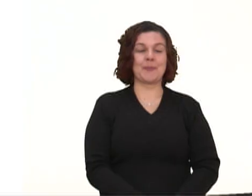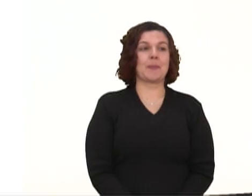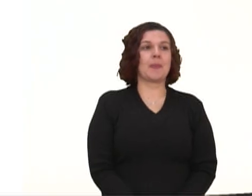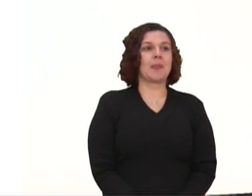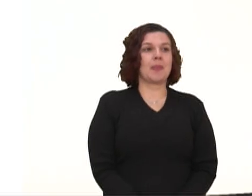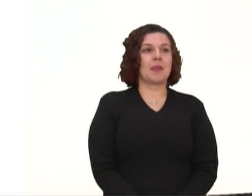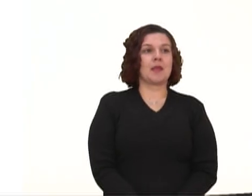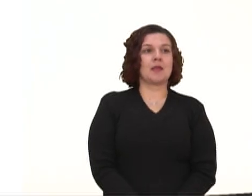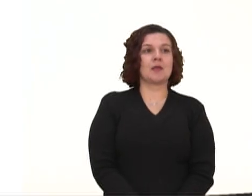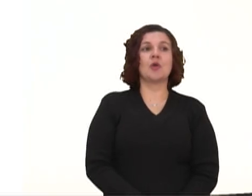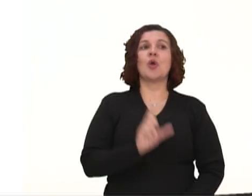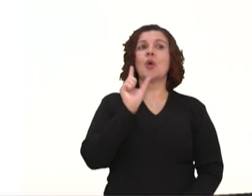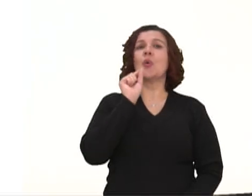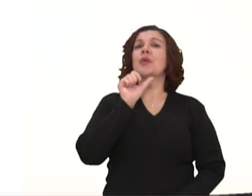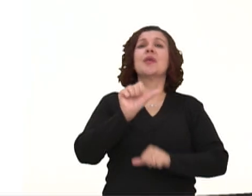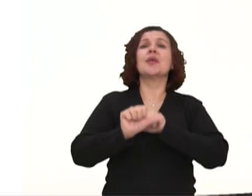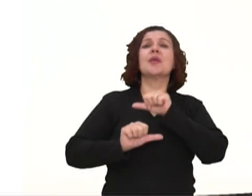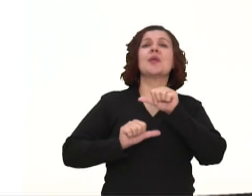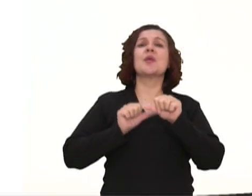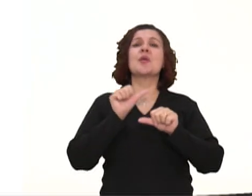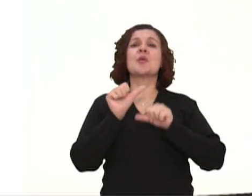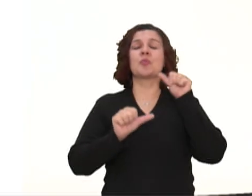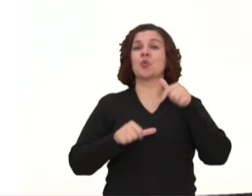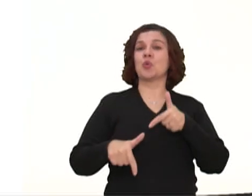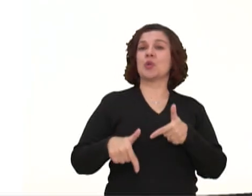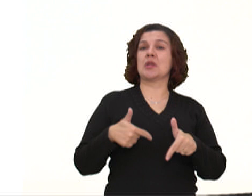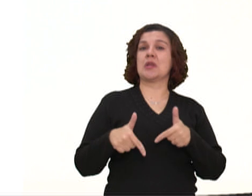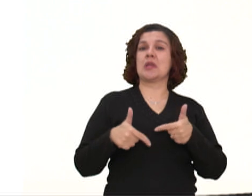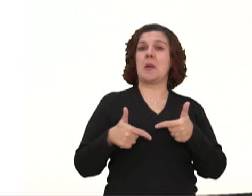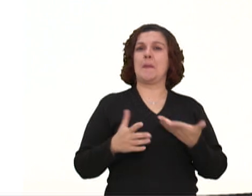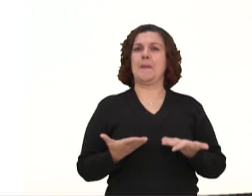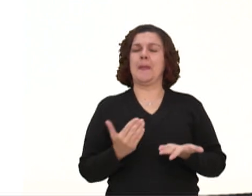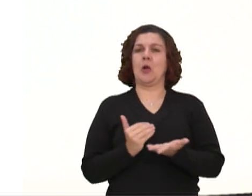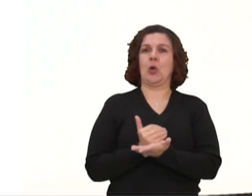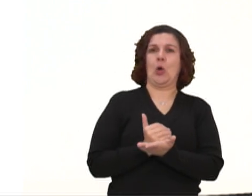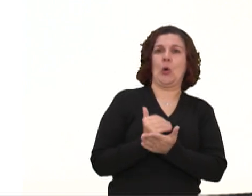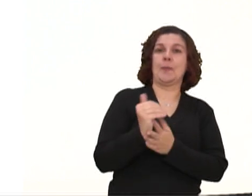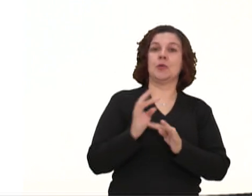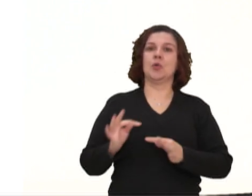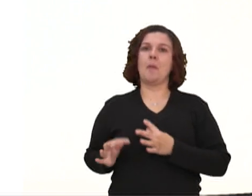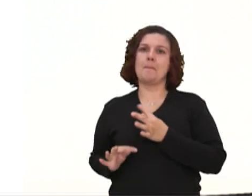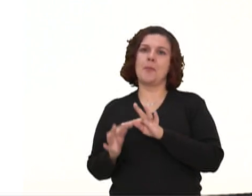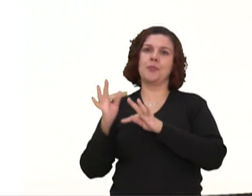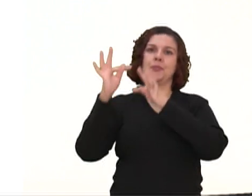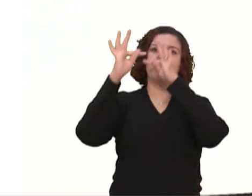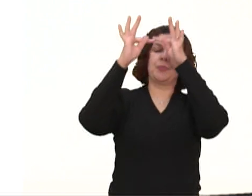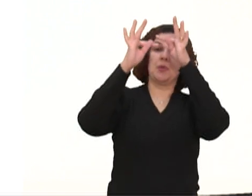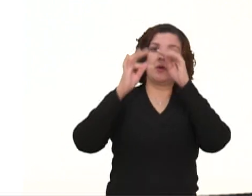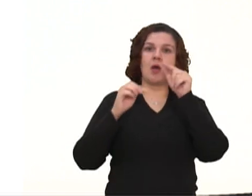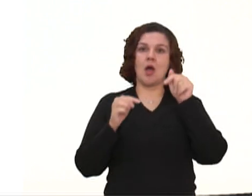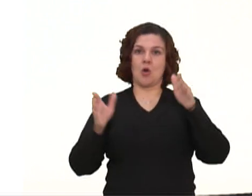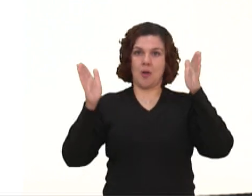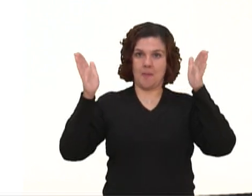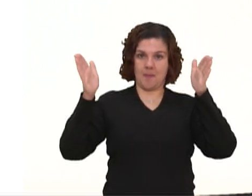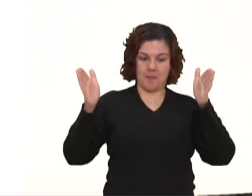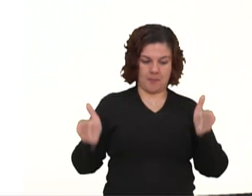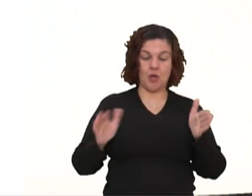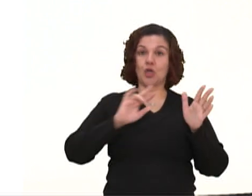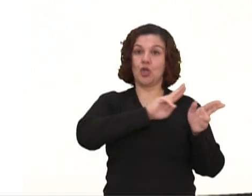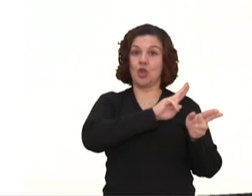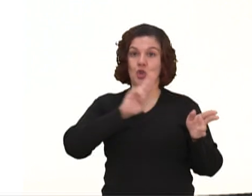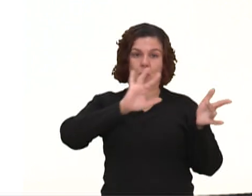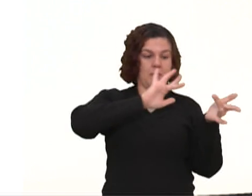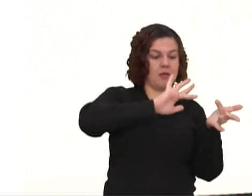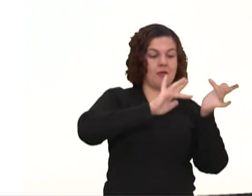E o que mudou no trabalho com o maior emprego de tecnologia? Então, se eu estou num período chamado de